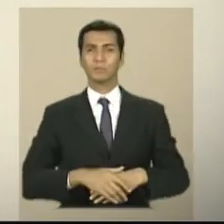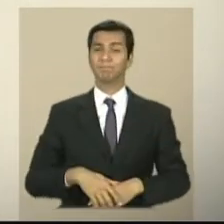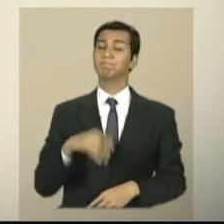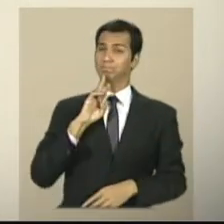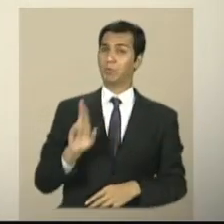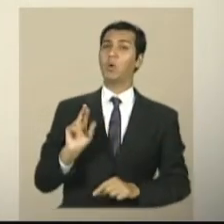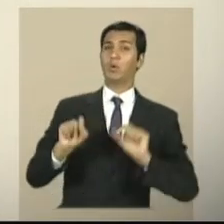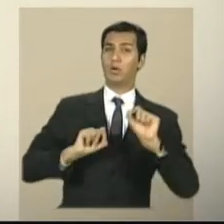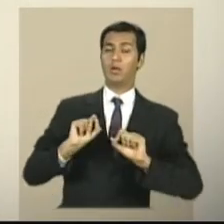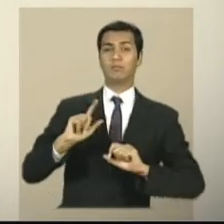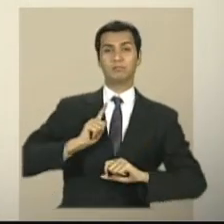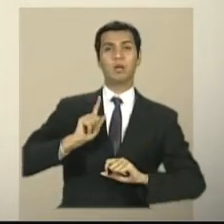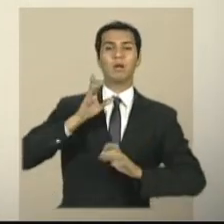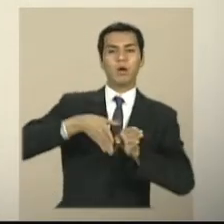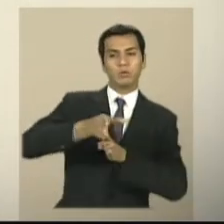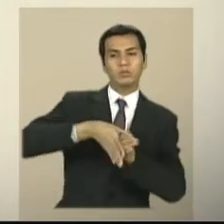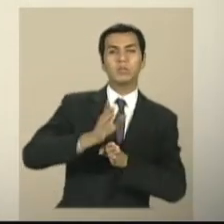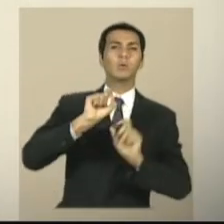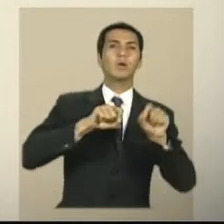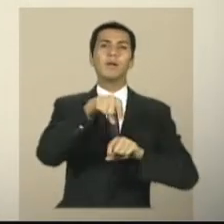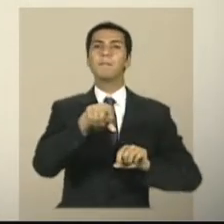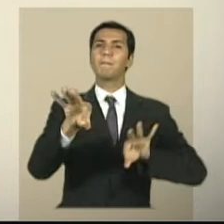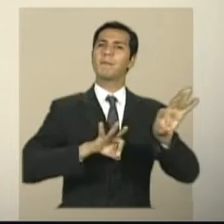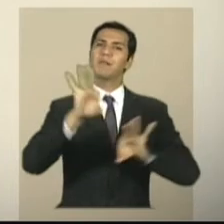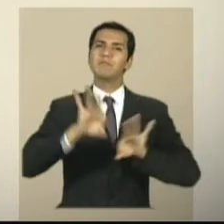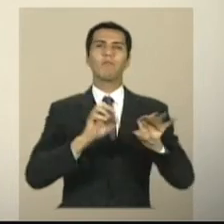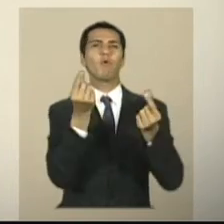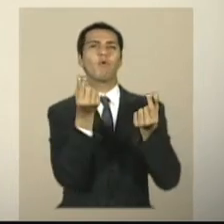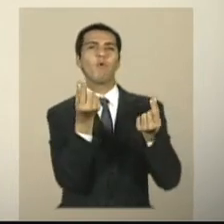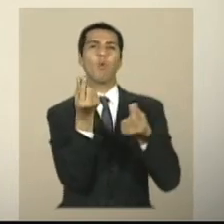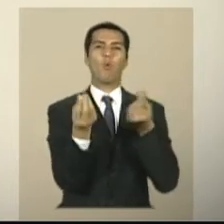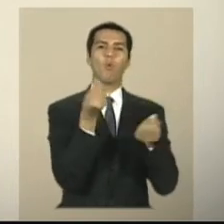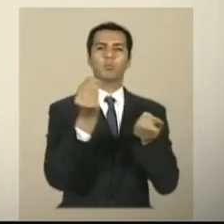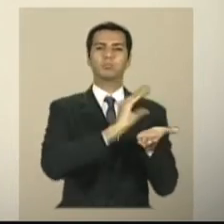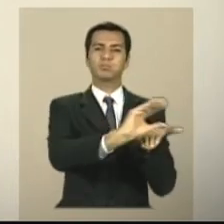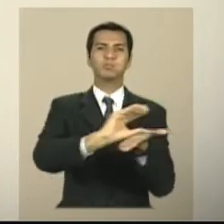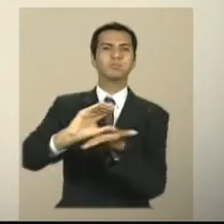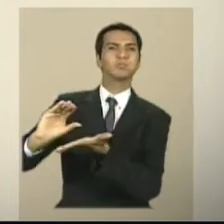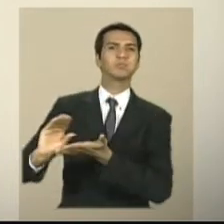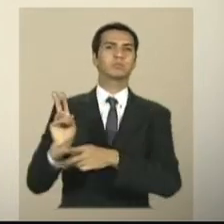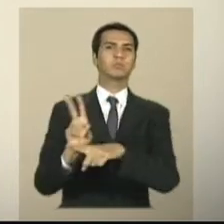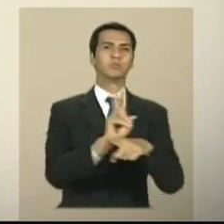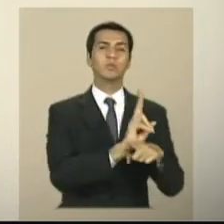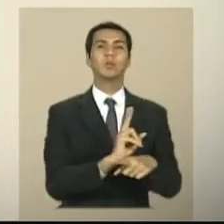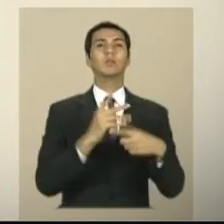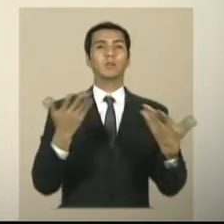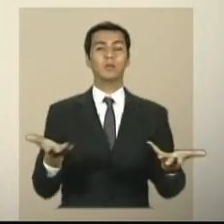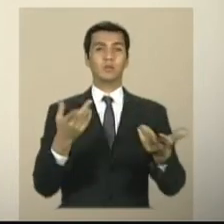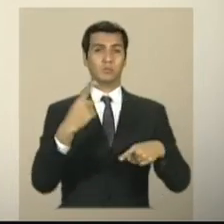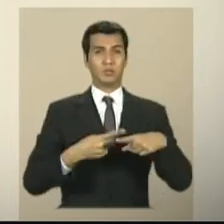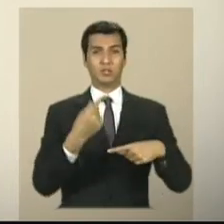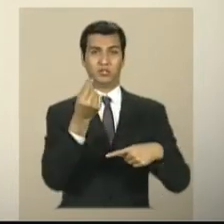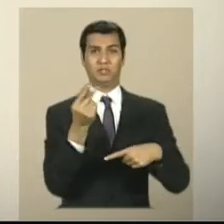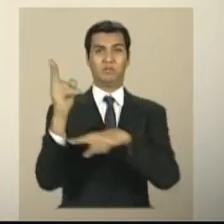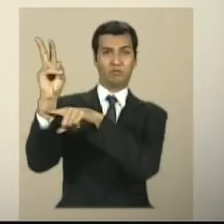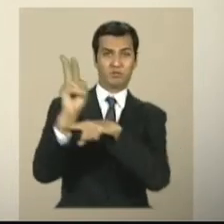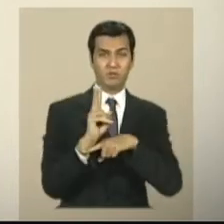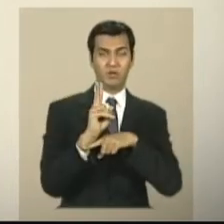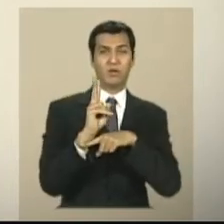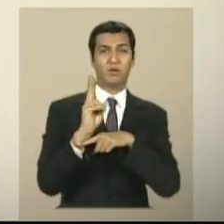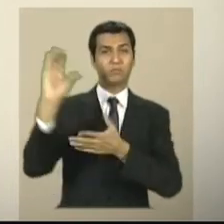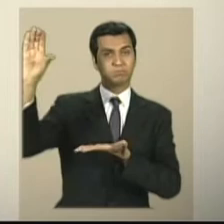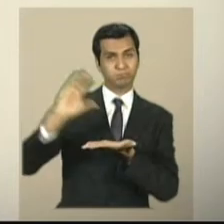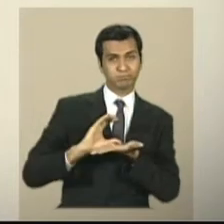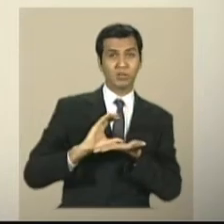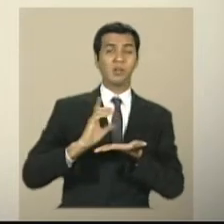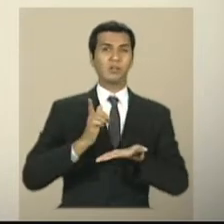ajudar o empreendedor a planejar seus investimentos o crédito não pode ser um peso tem que ser uma alavanca